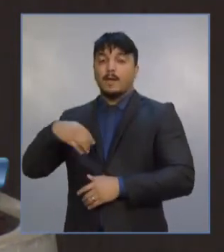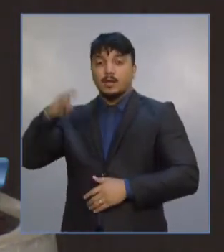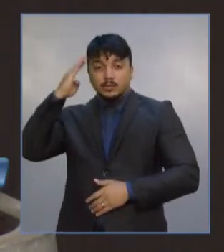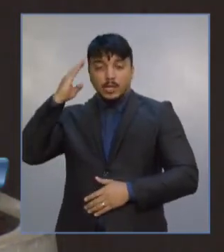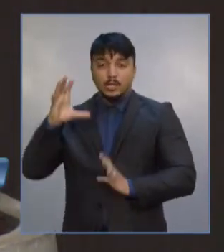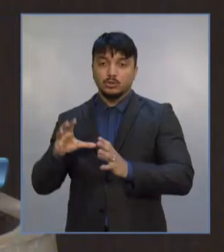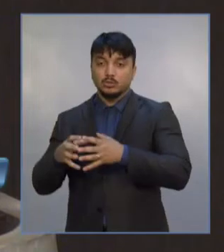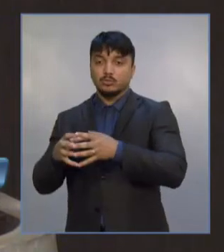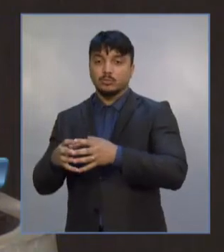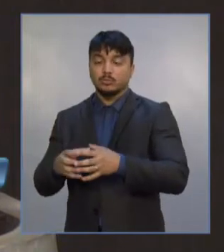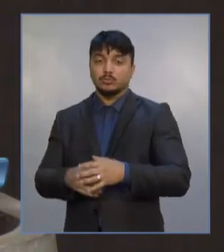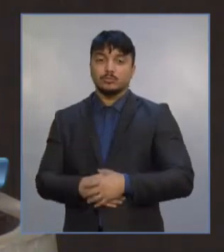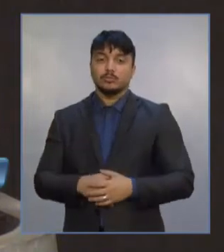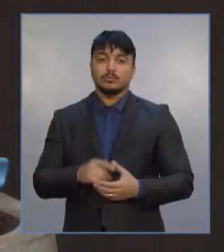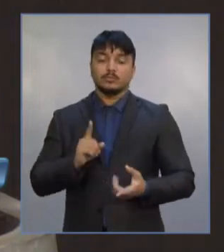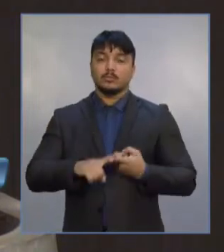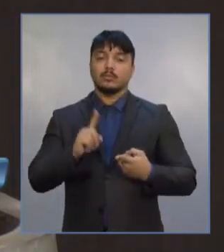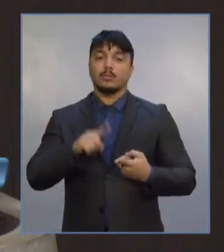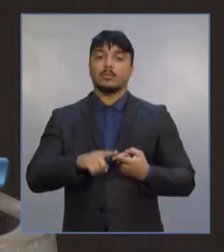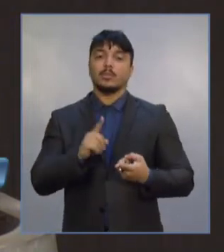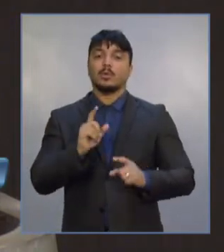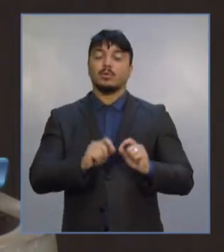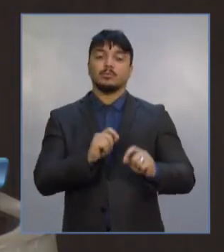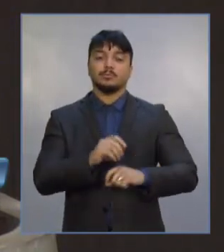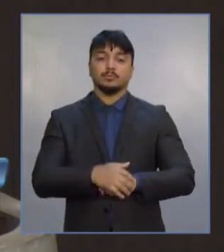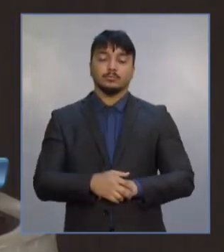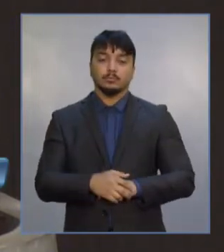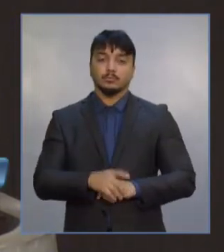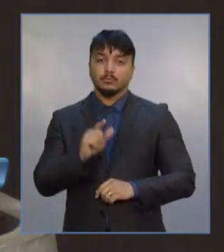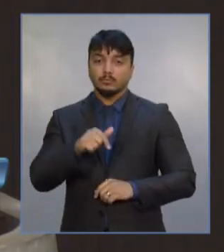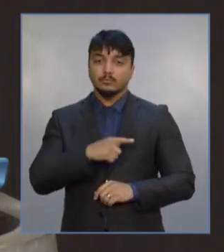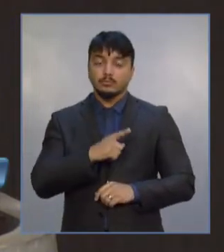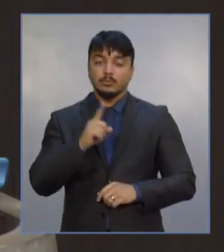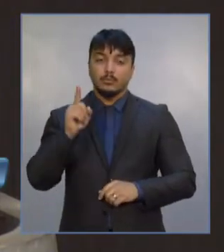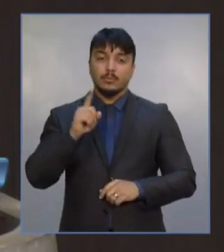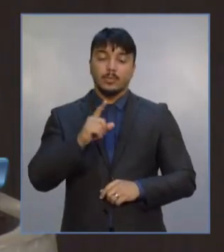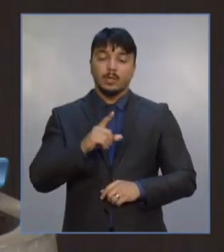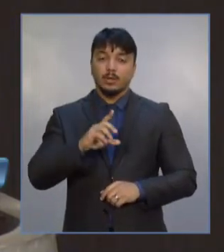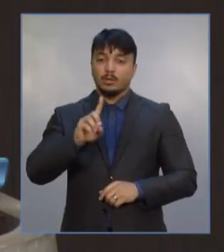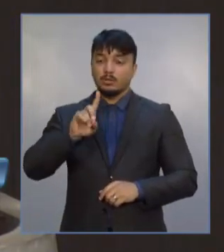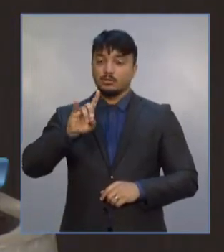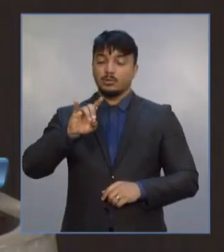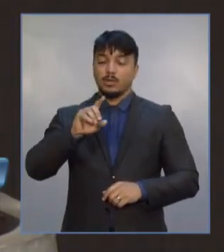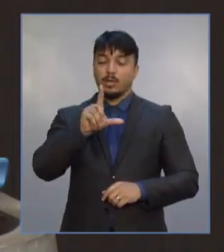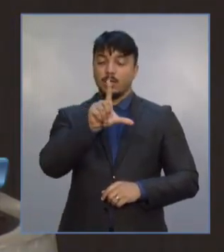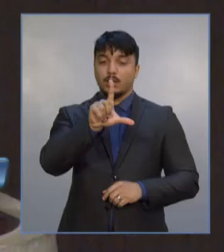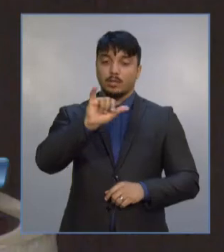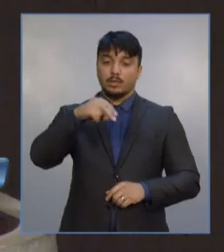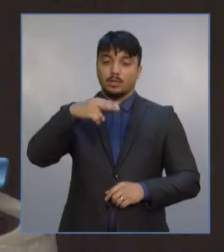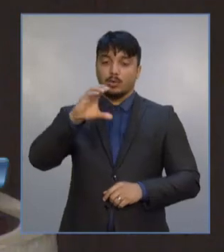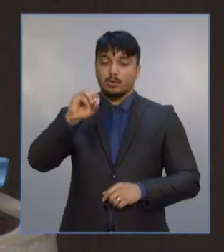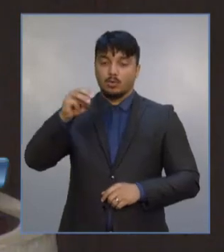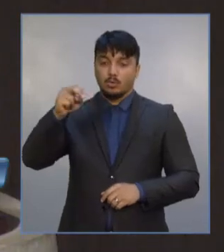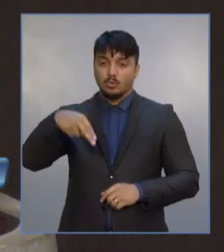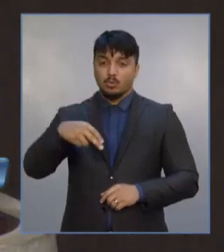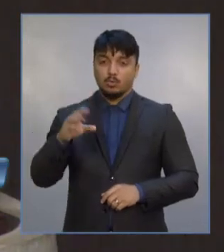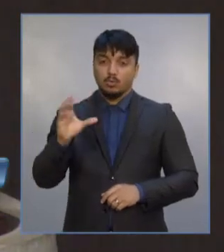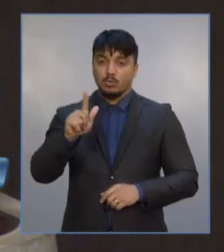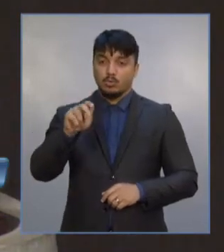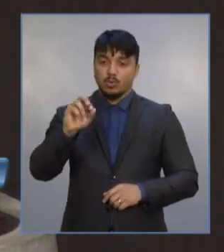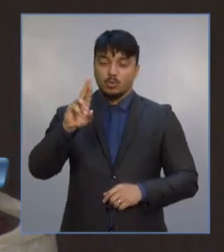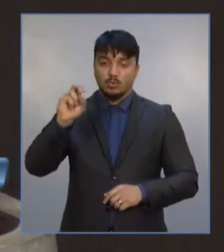foram, sobretudo, impulsionadas, repito, pelo embaixador americano de então, Lincoln Gordon, e o seu adido militar, o Vernon